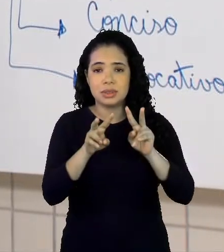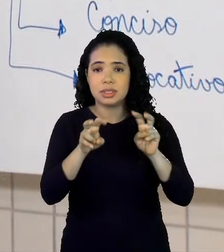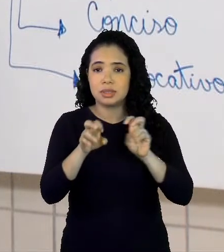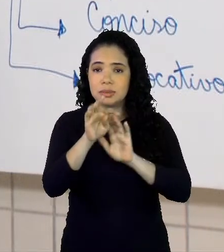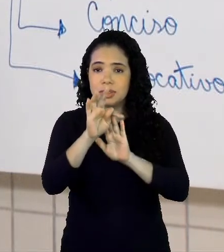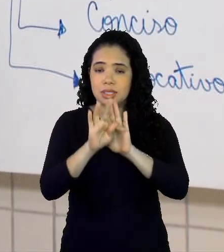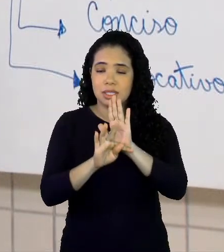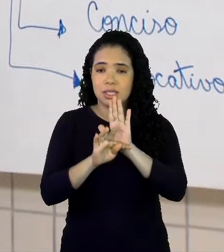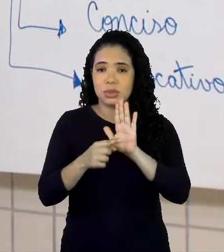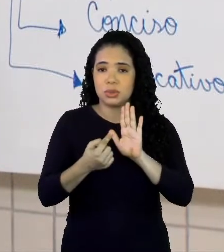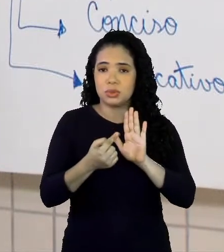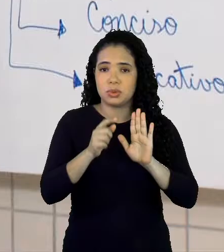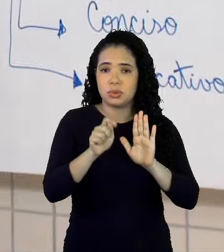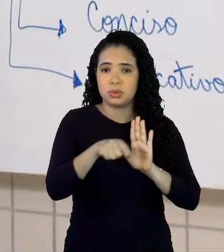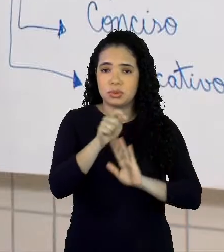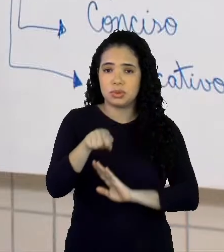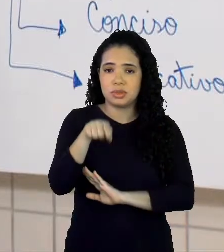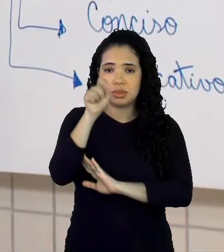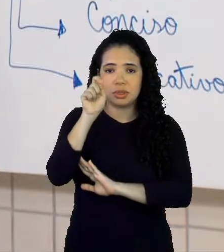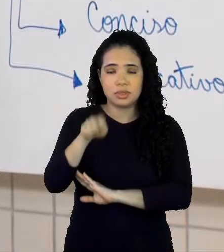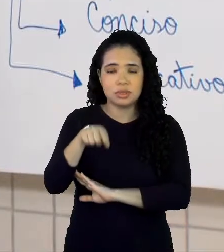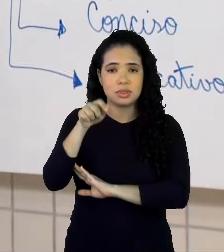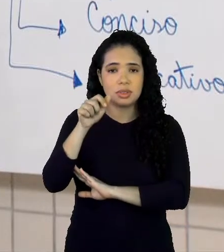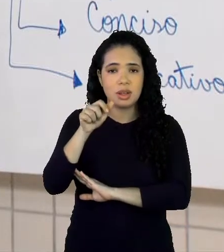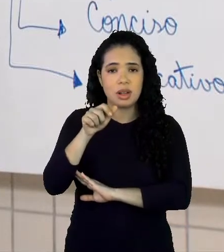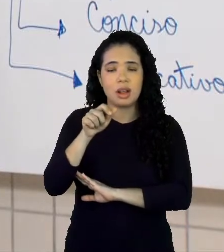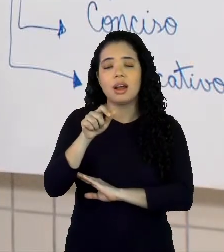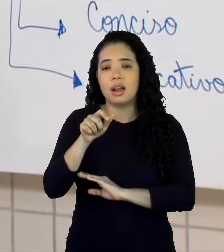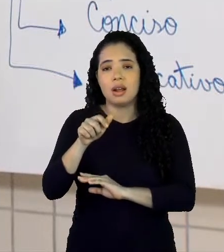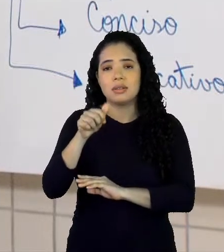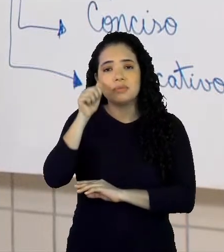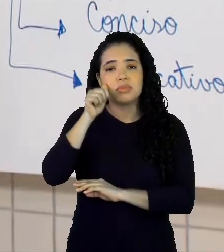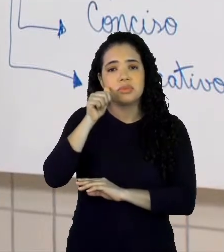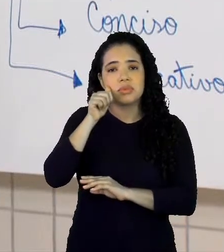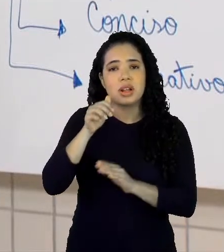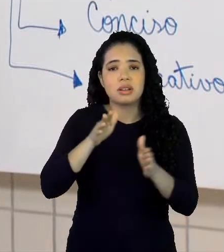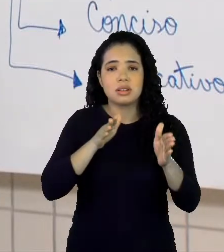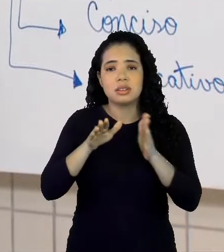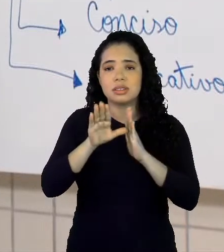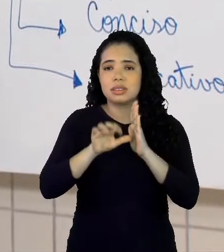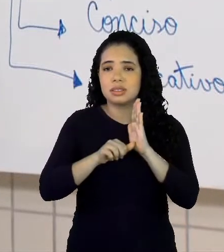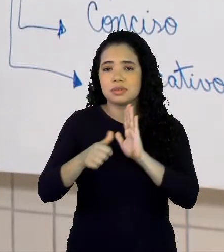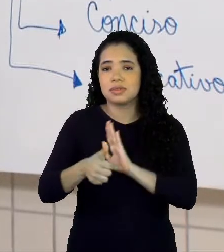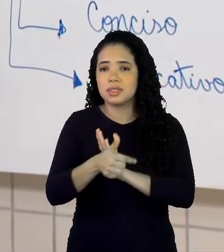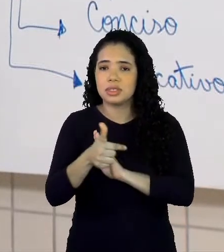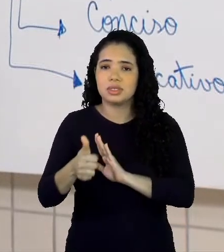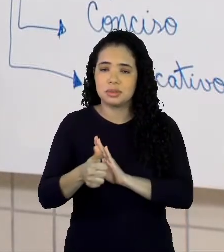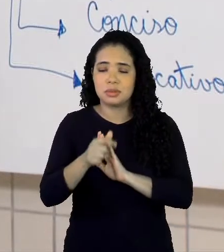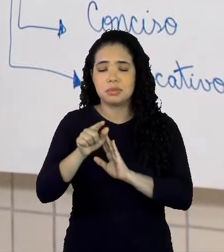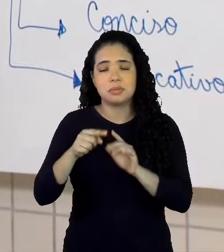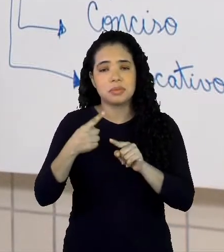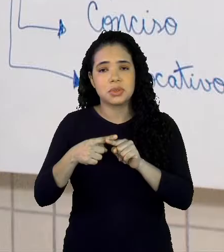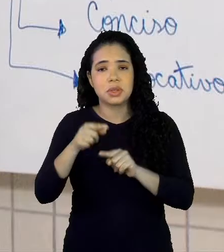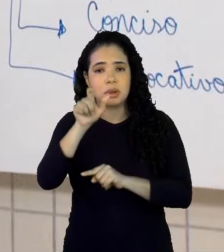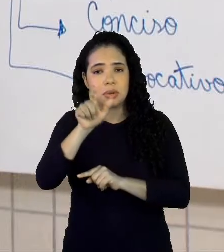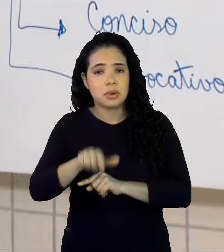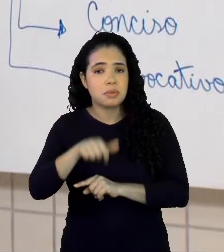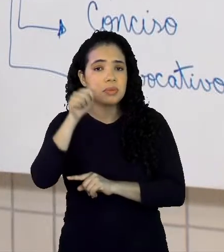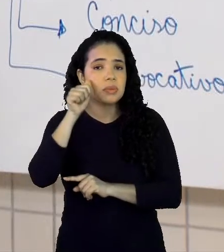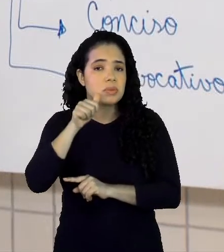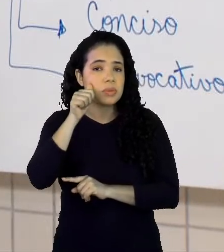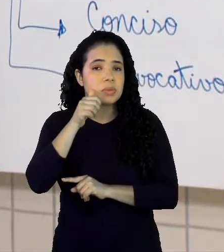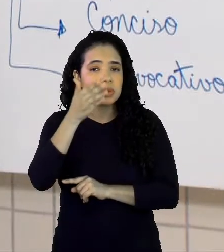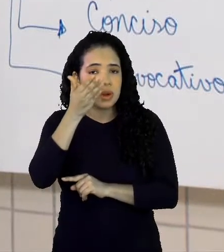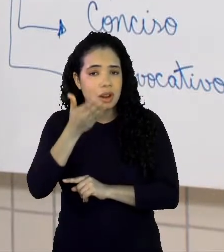1, Conto de Fadas para as Mulheres do Século XXI? É justamente isso, porque a personagem que é uma mulher, né,